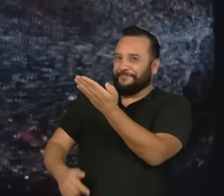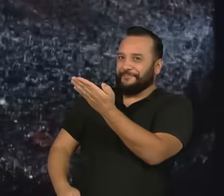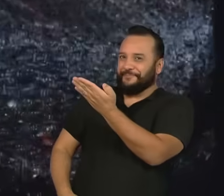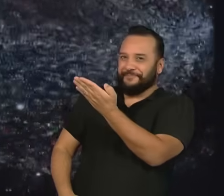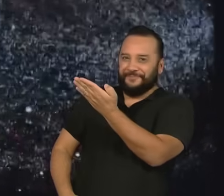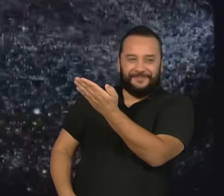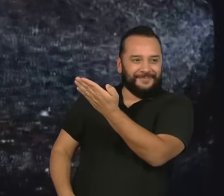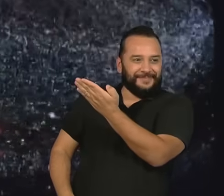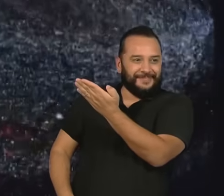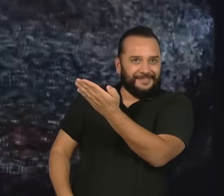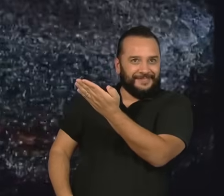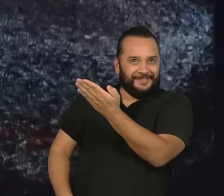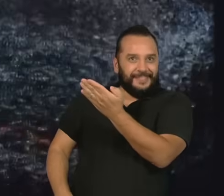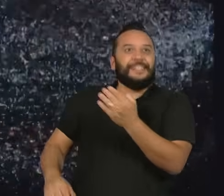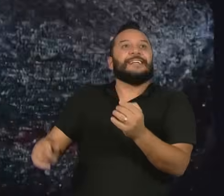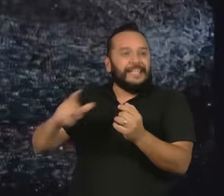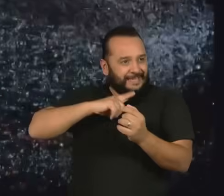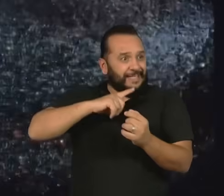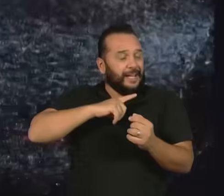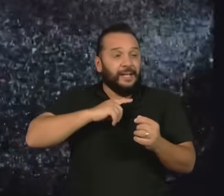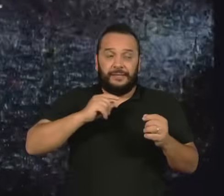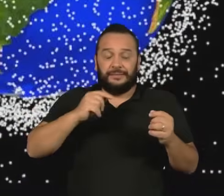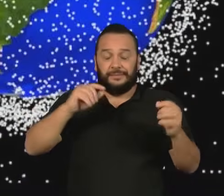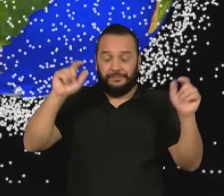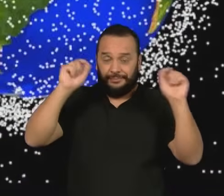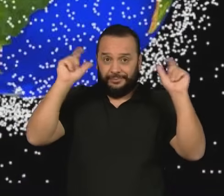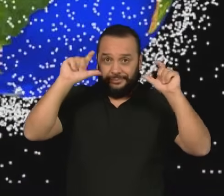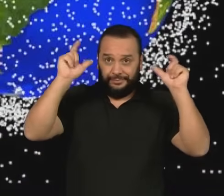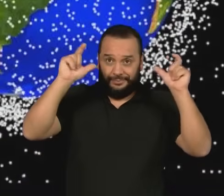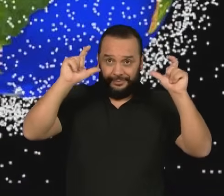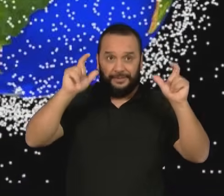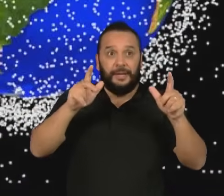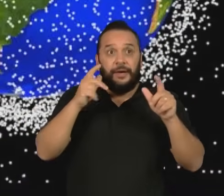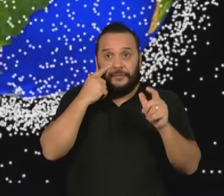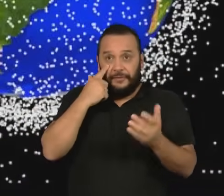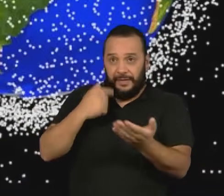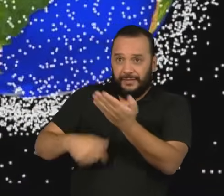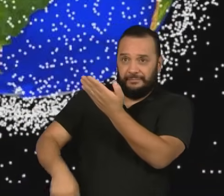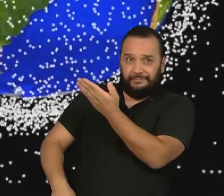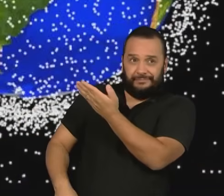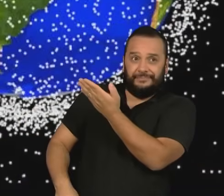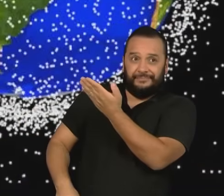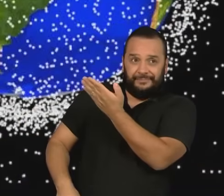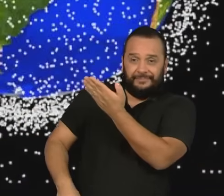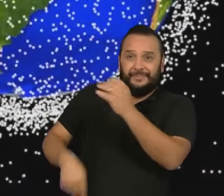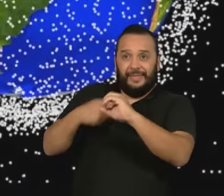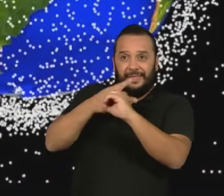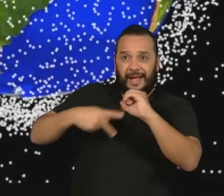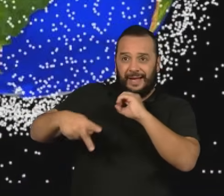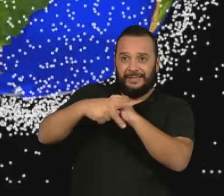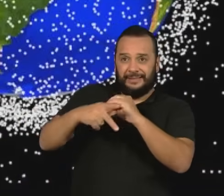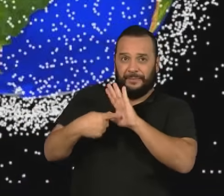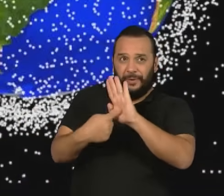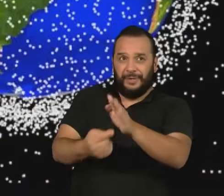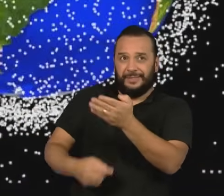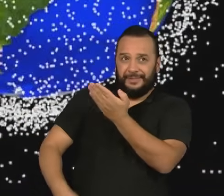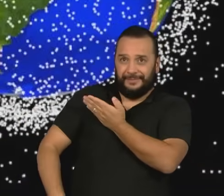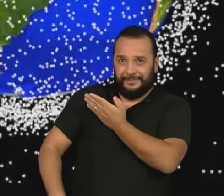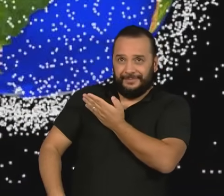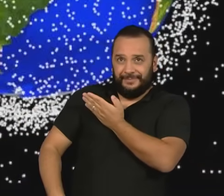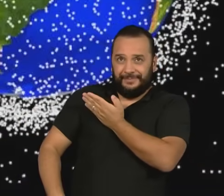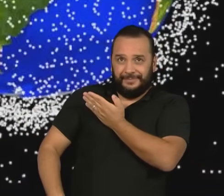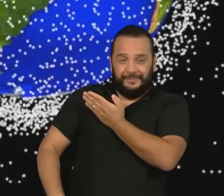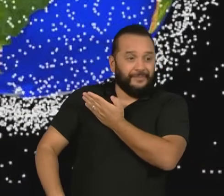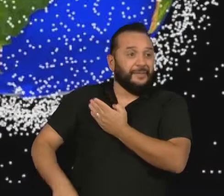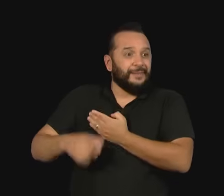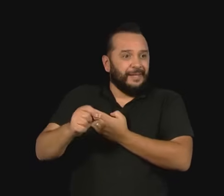A quantidade de lixo espacial impressiona, como mostra a imagem da Agência Espacial Americana. A estimativa da